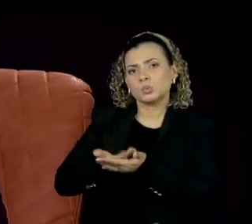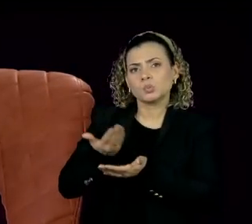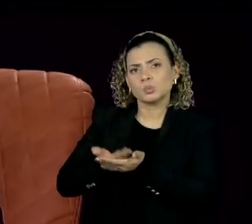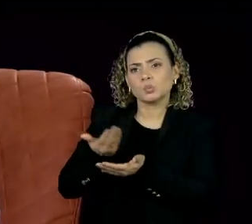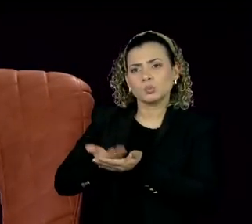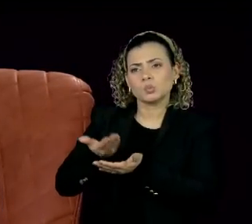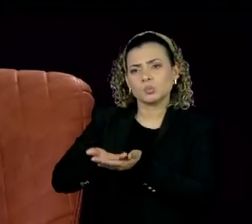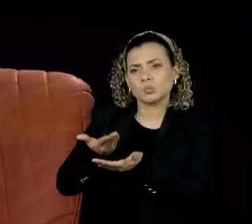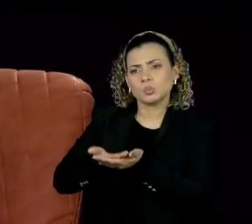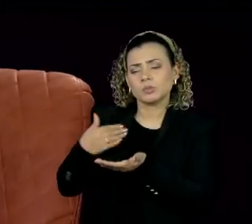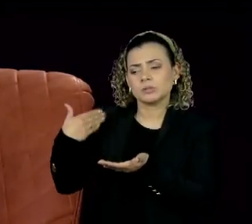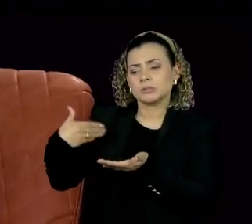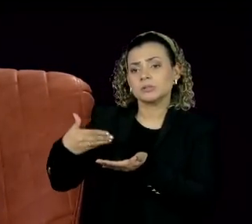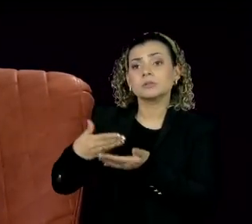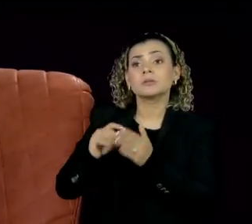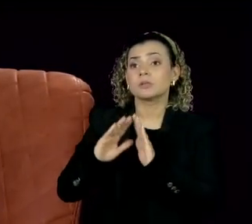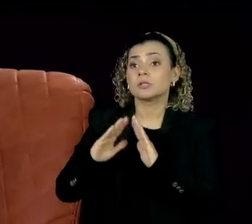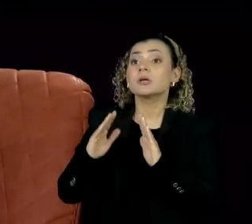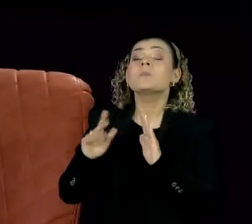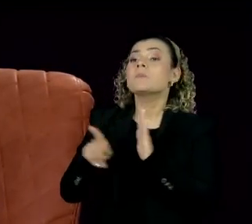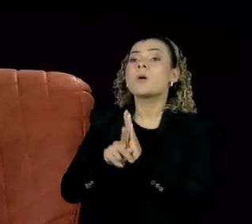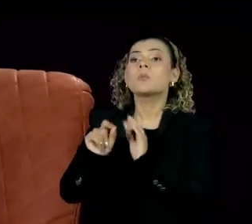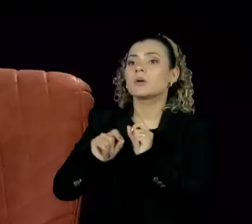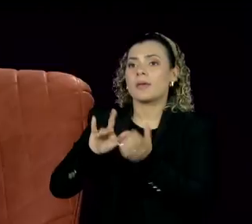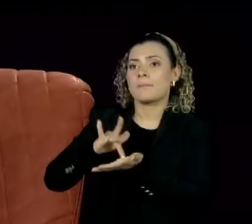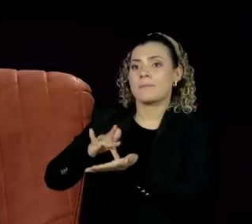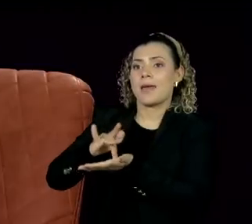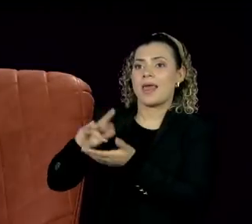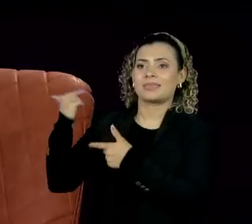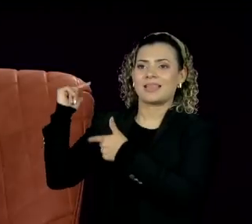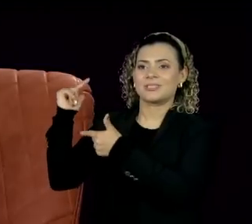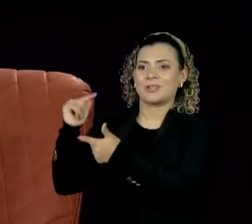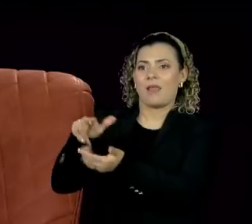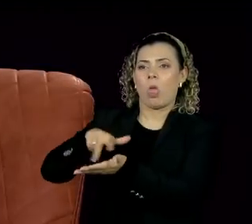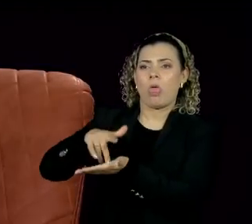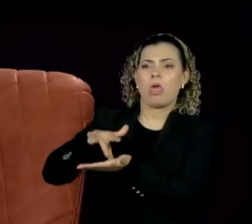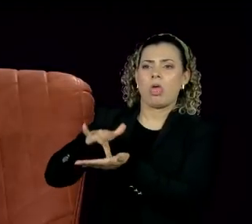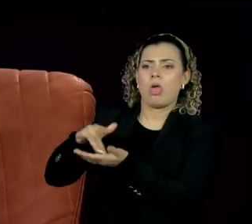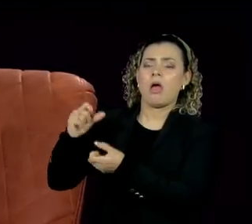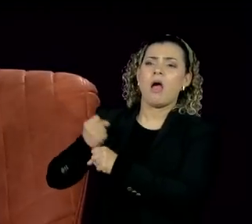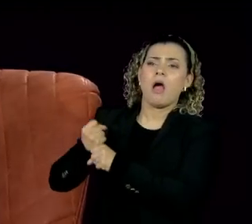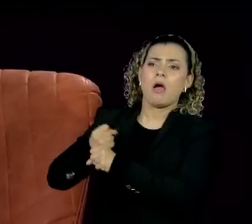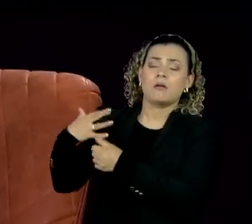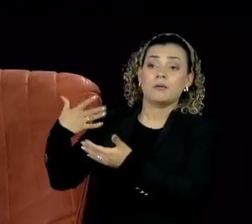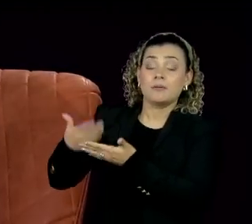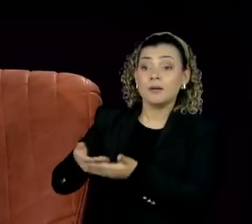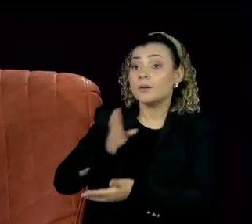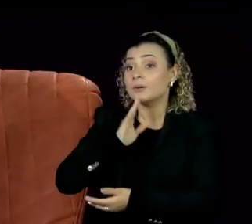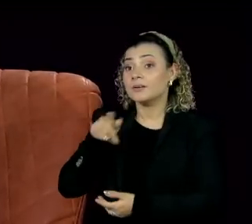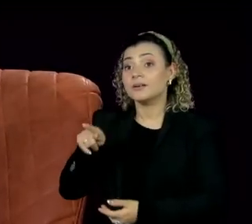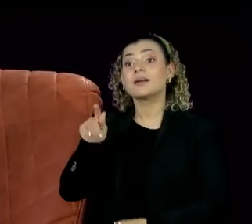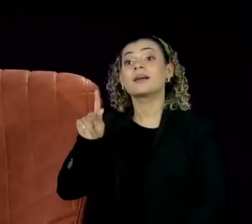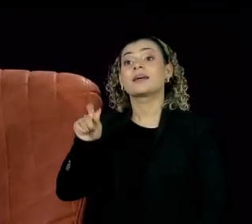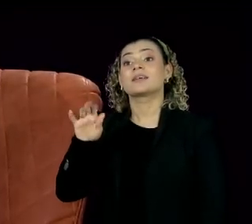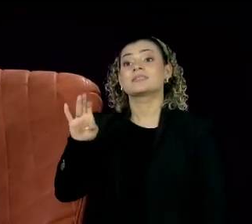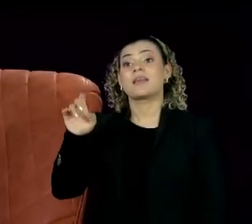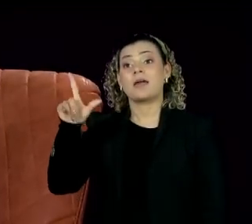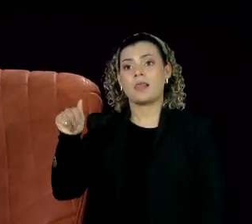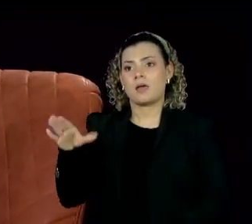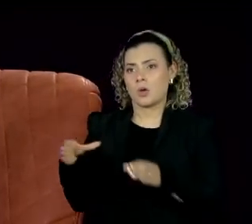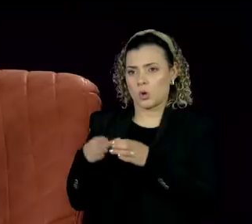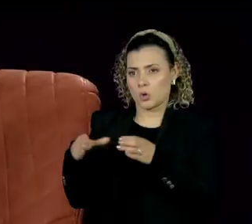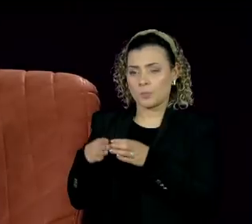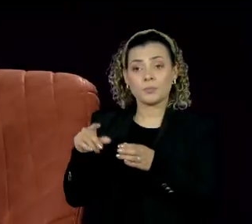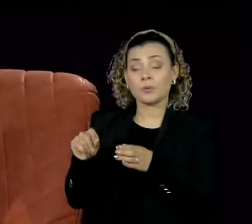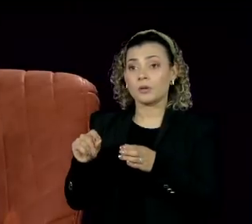estudando a escola do balé clássico durante muitos anos, e quando eu conheci a Graciela e o Grupo Coringa,